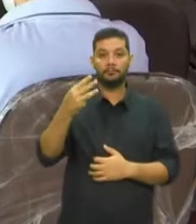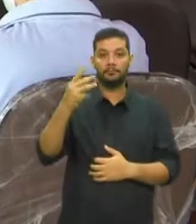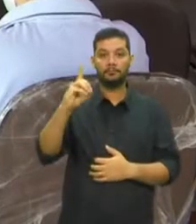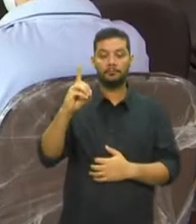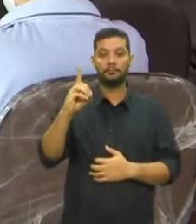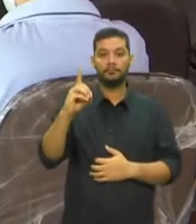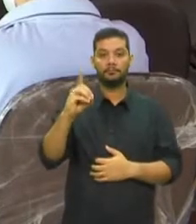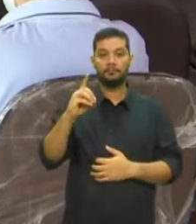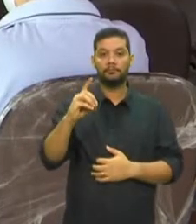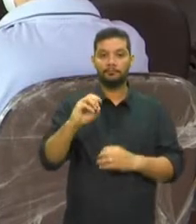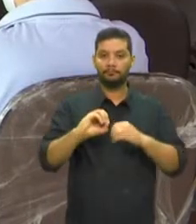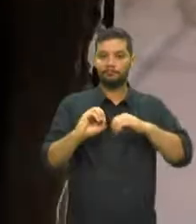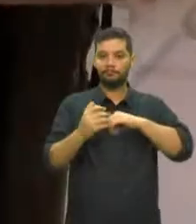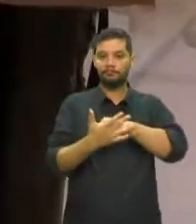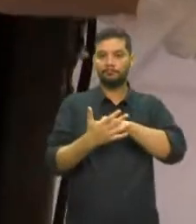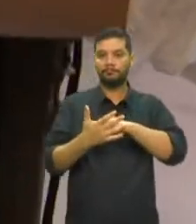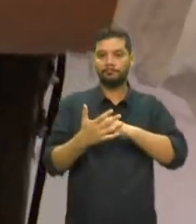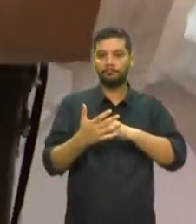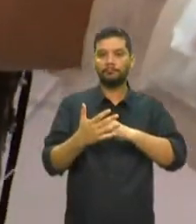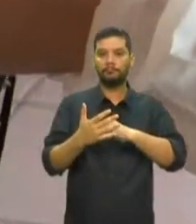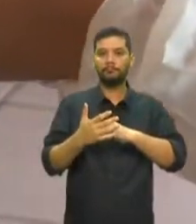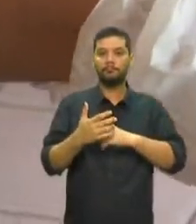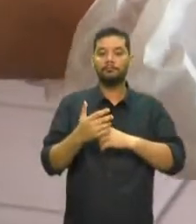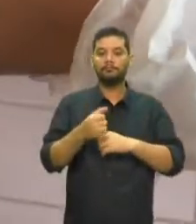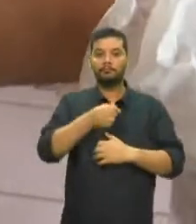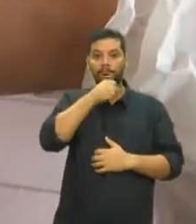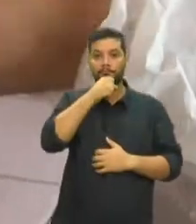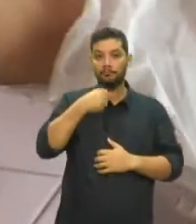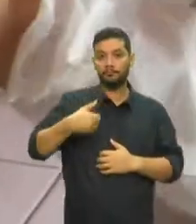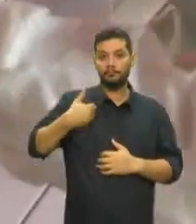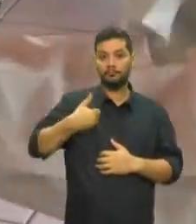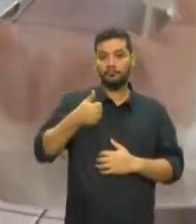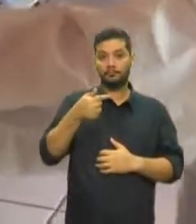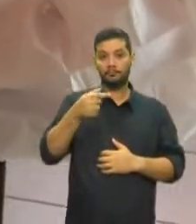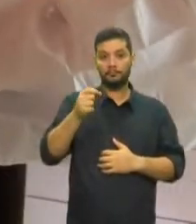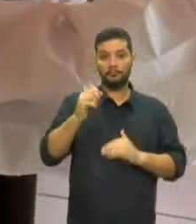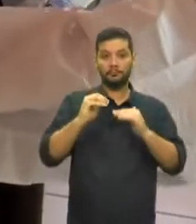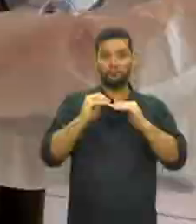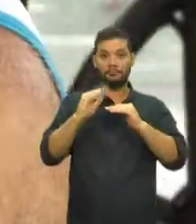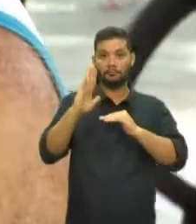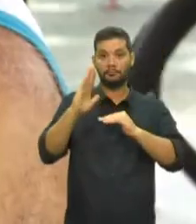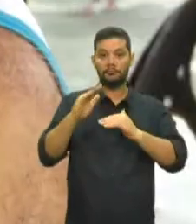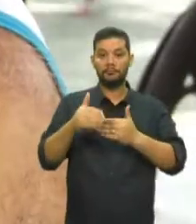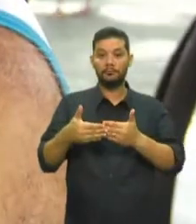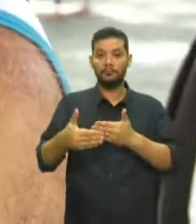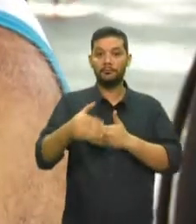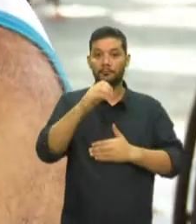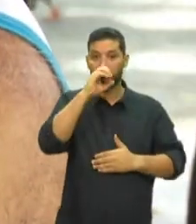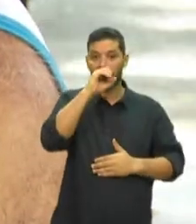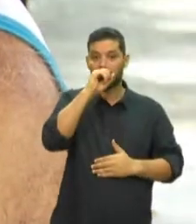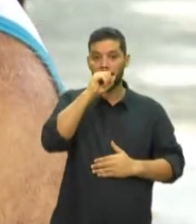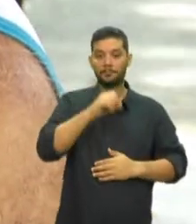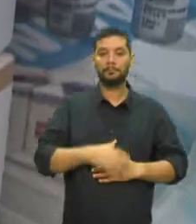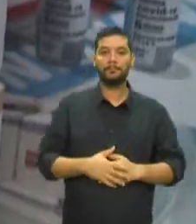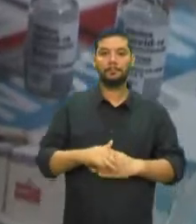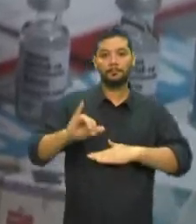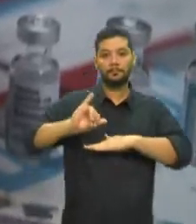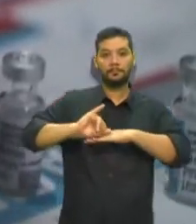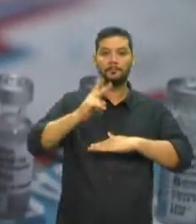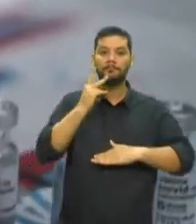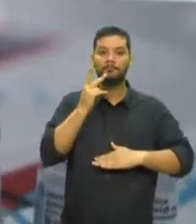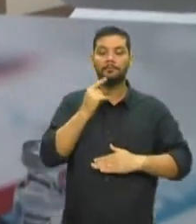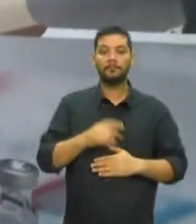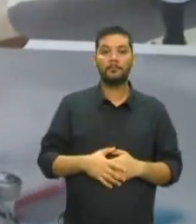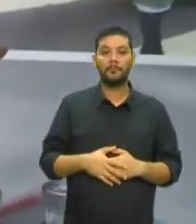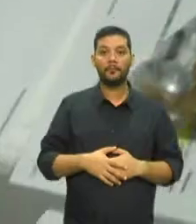contra a Covid-19 em idosos acima de 70 anos começa neste sábado em Fortaleza. E o Ceará atinge